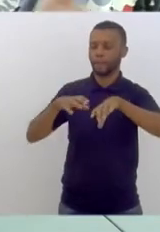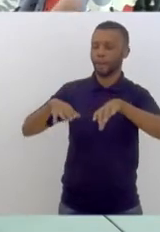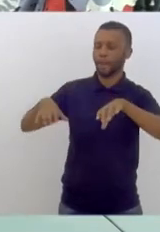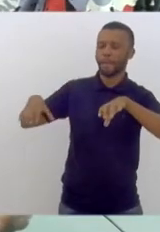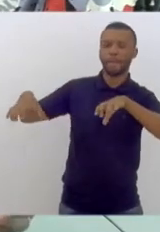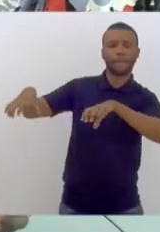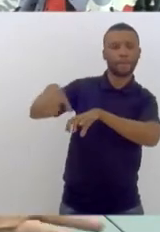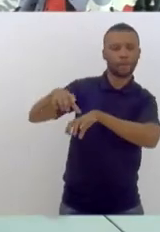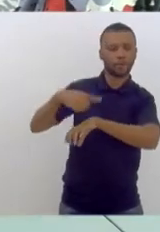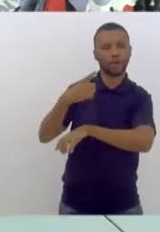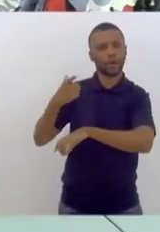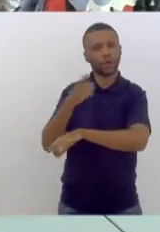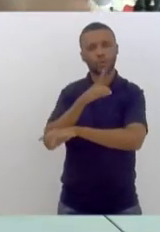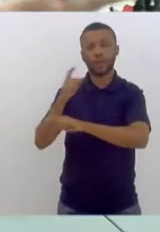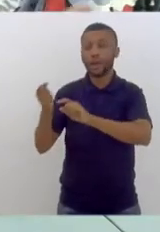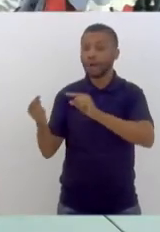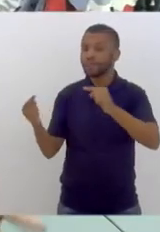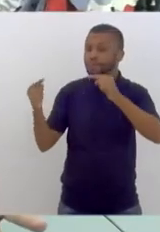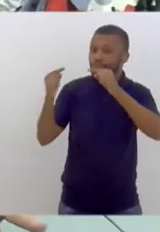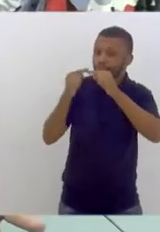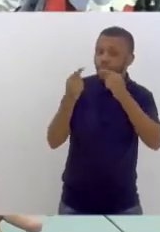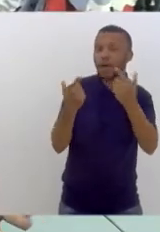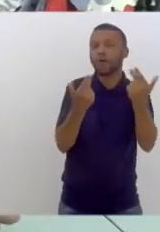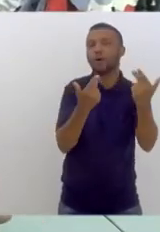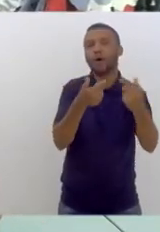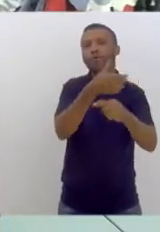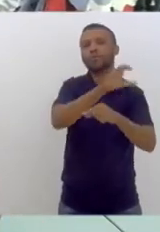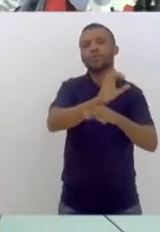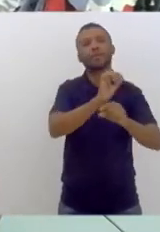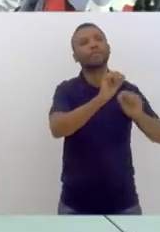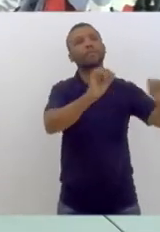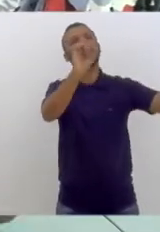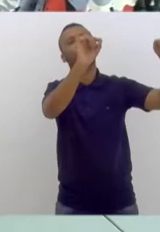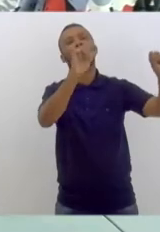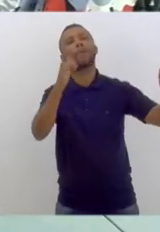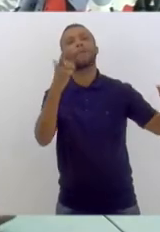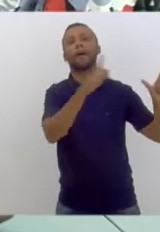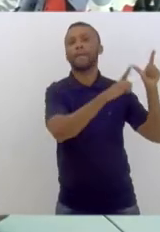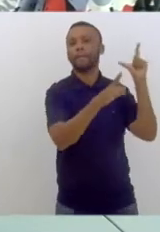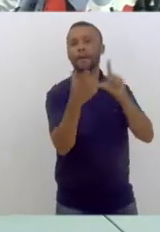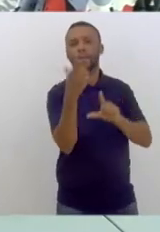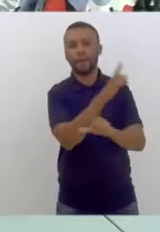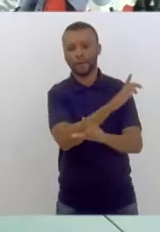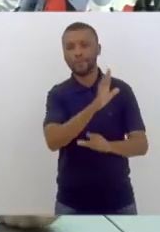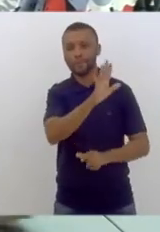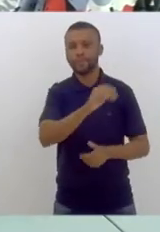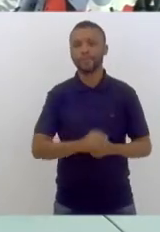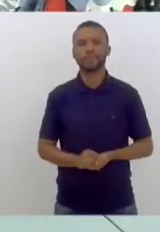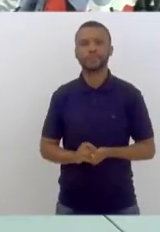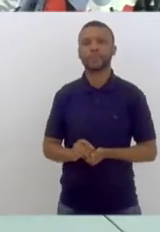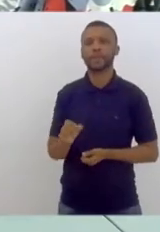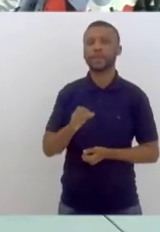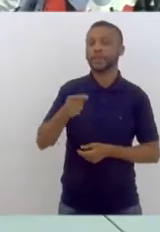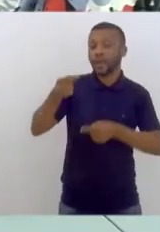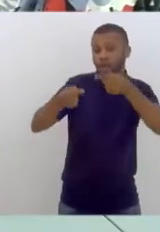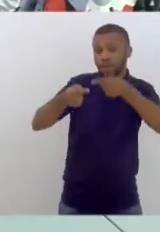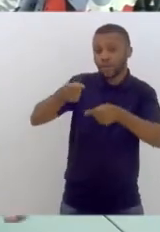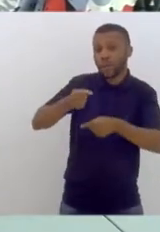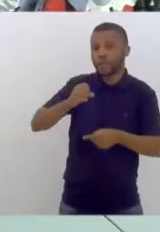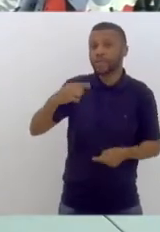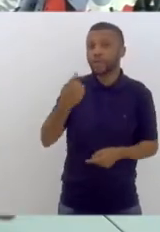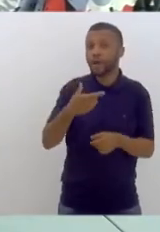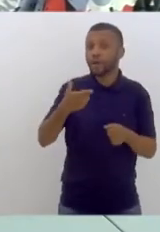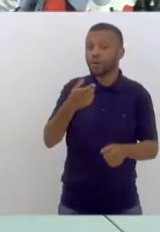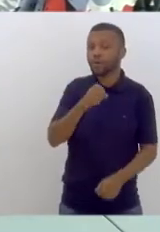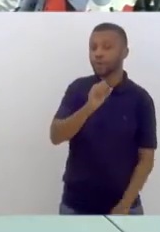estar de forma adequada, como todos os outros estados conseguiram fazer. E o quinto, que é uma discussão se a gente utiliza Saeb ou Saerj. Mas o